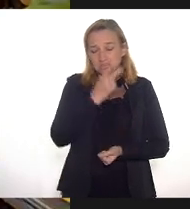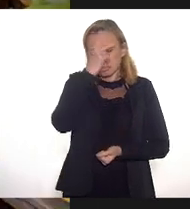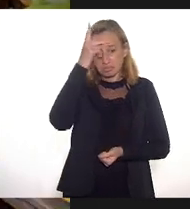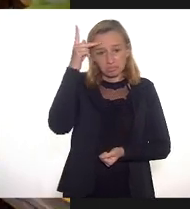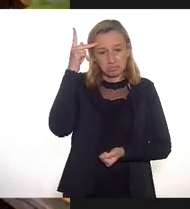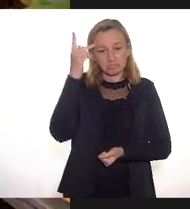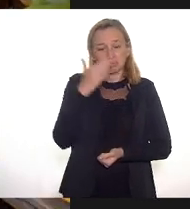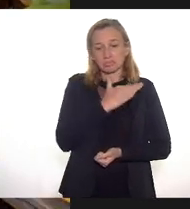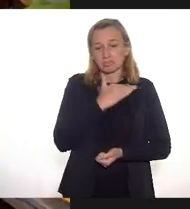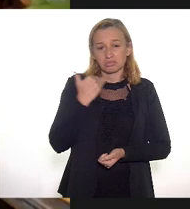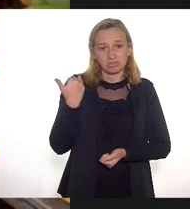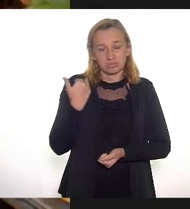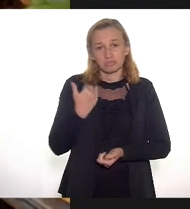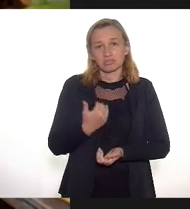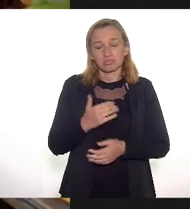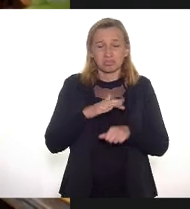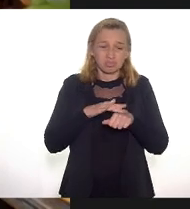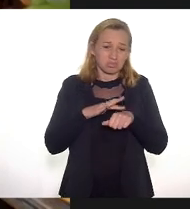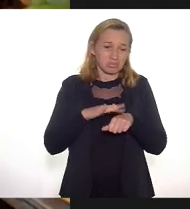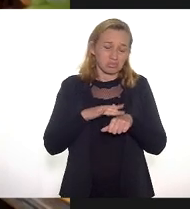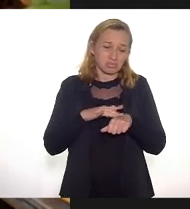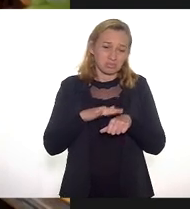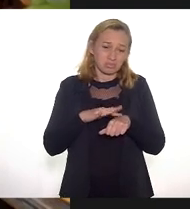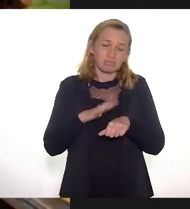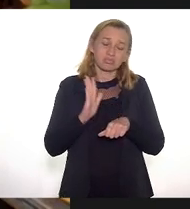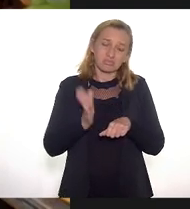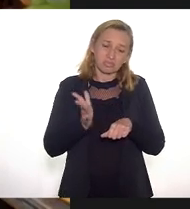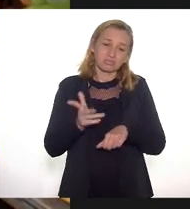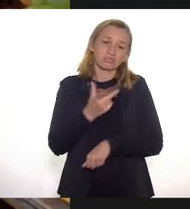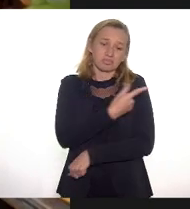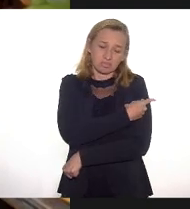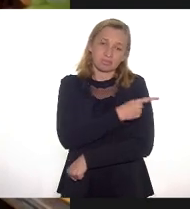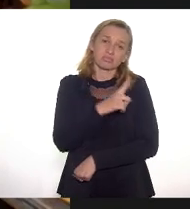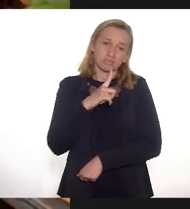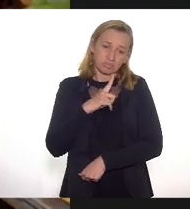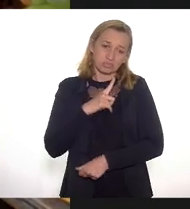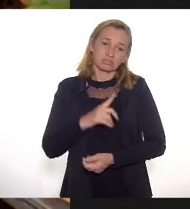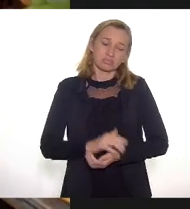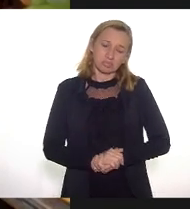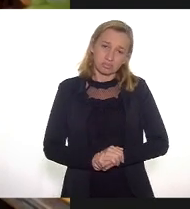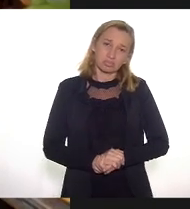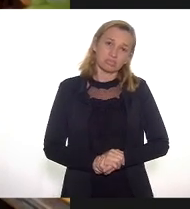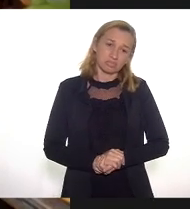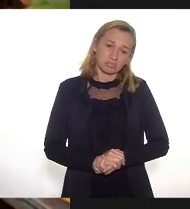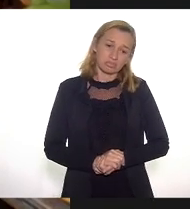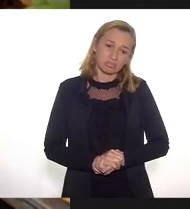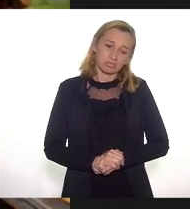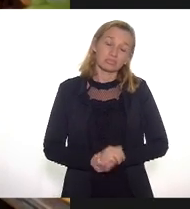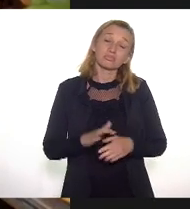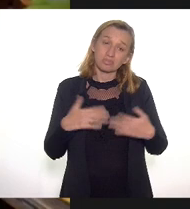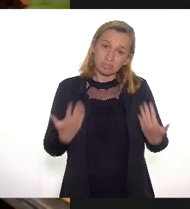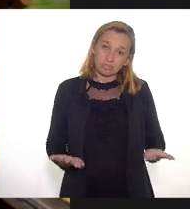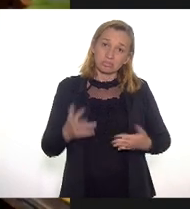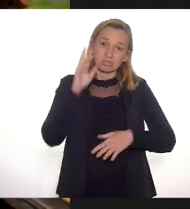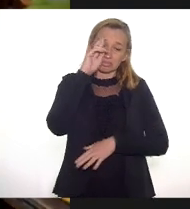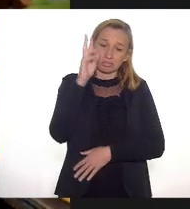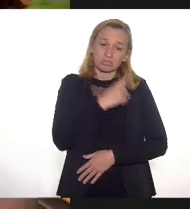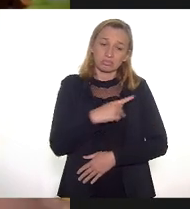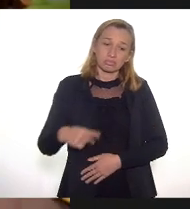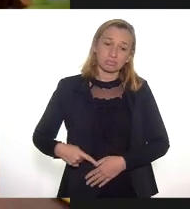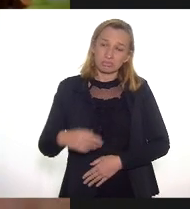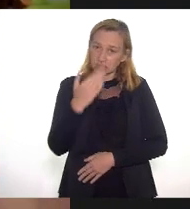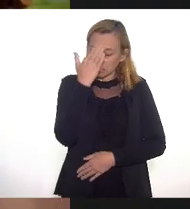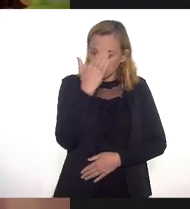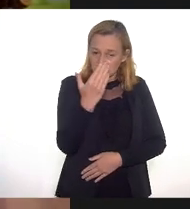pessoas morram de uma doença que já tem vacina, que já tem vacinas. Então, senhor presidente, muito obrigada,